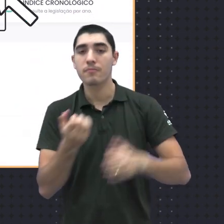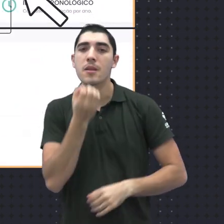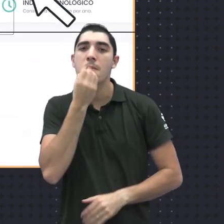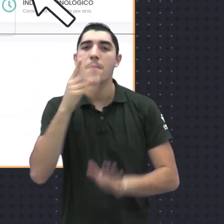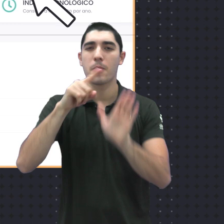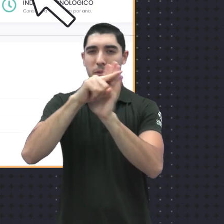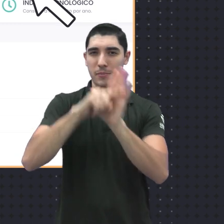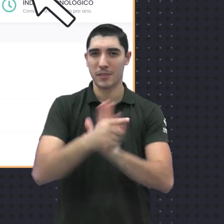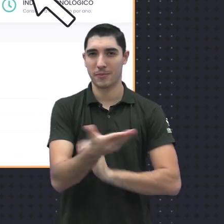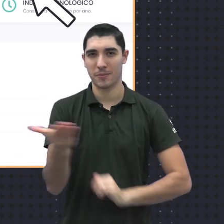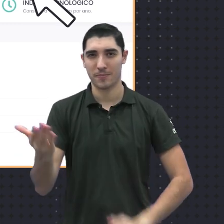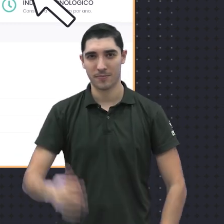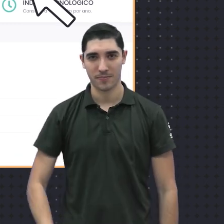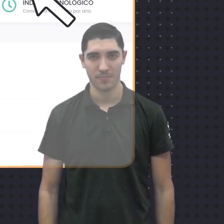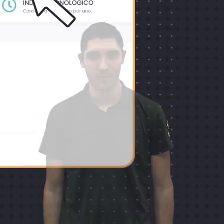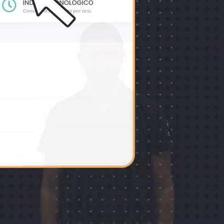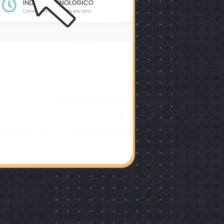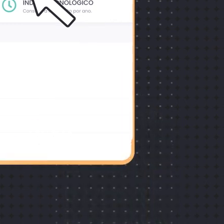Uma boa pesquisa.